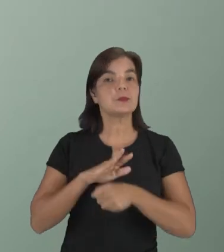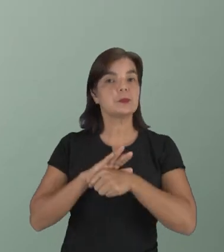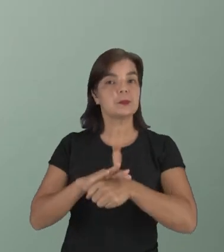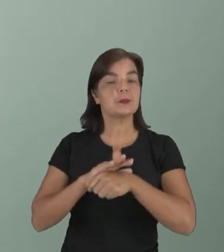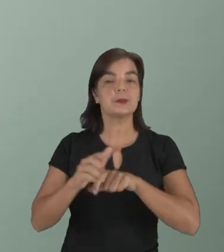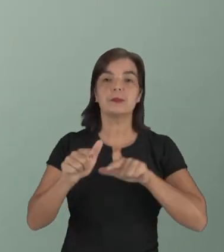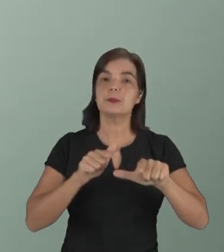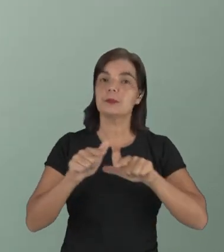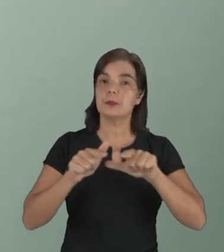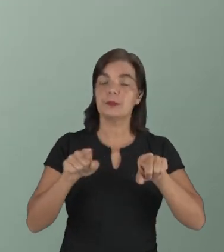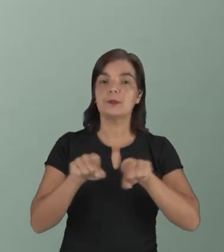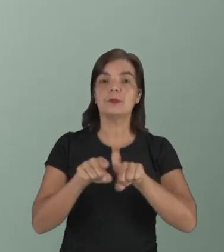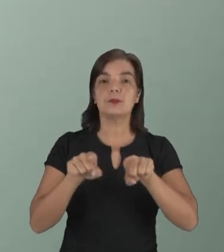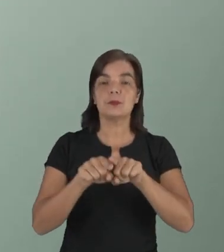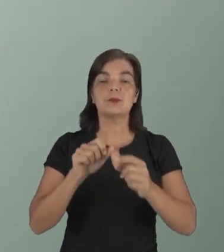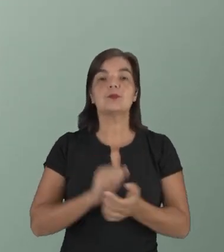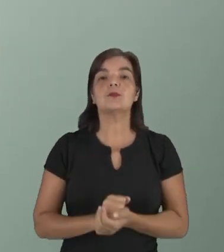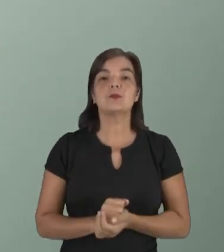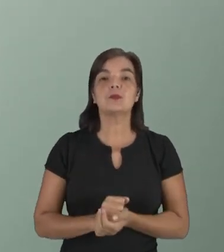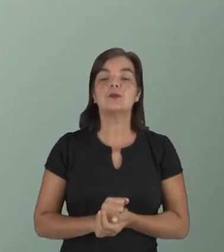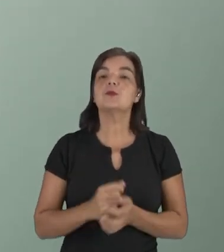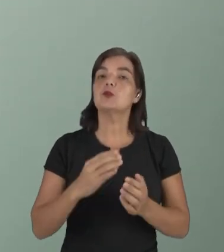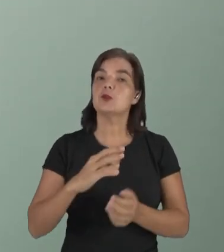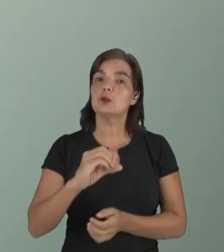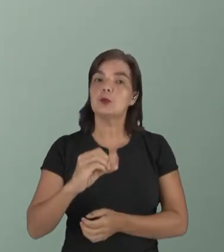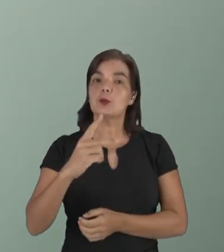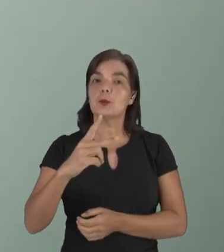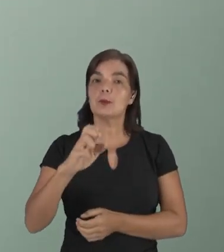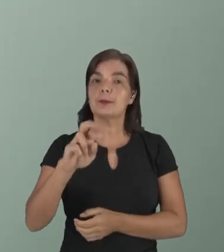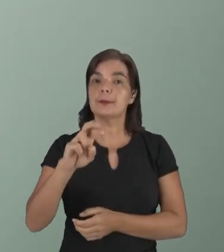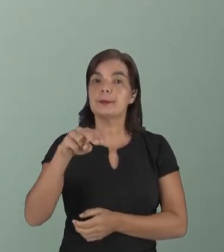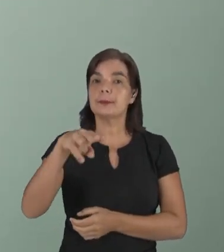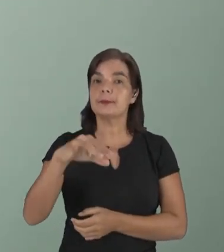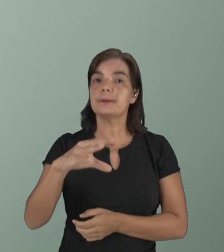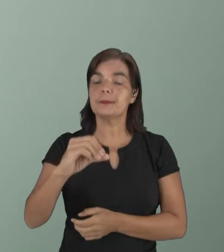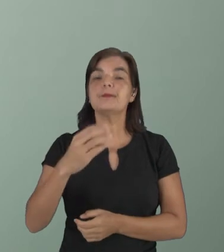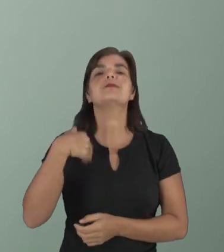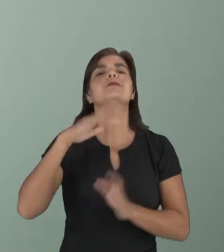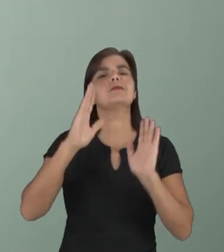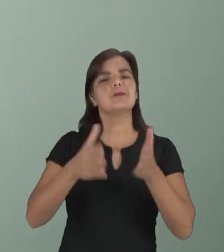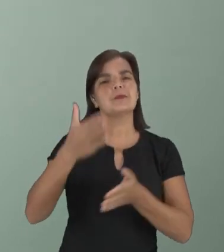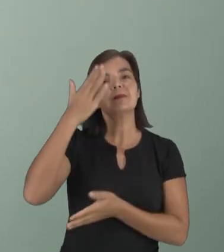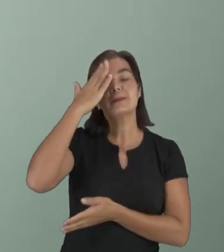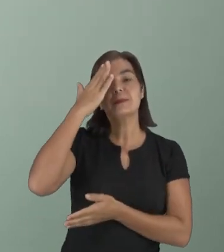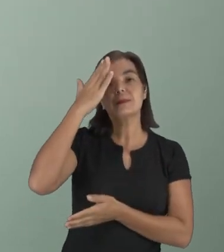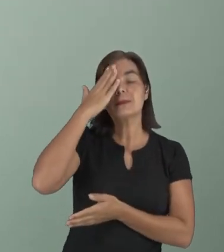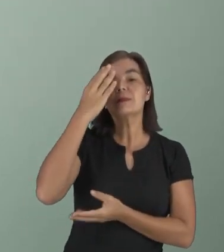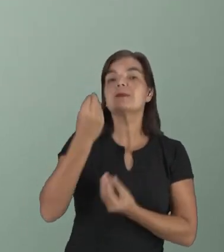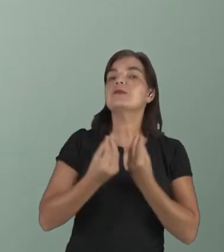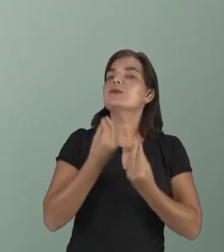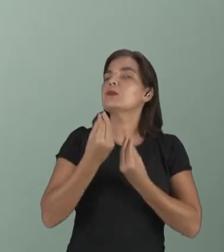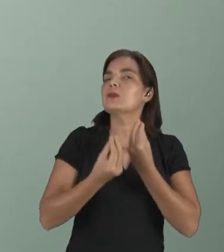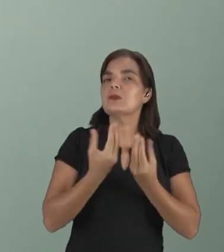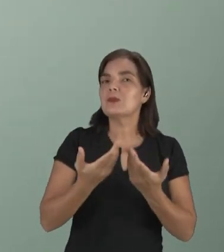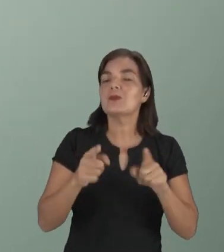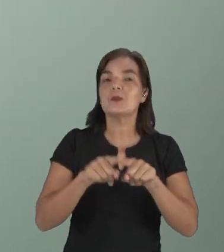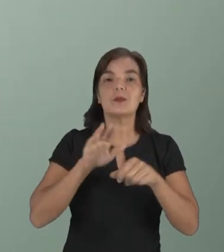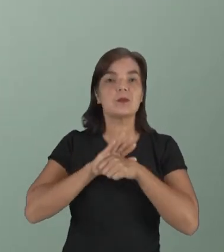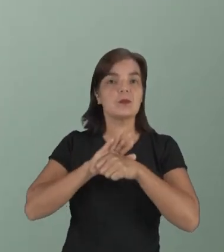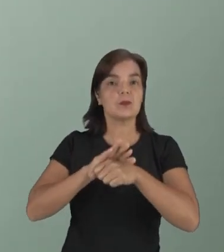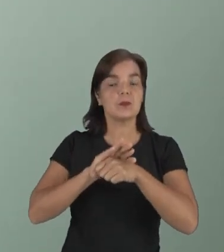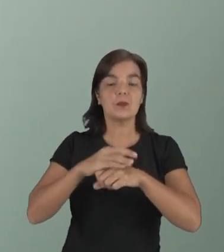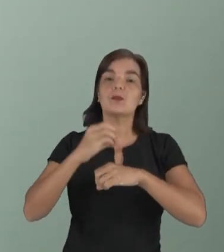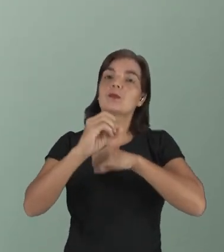colaborando com o trabalho de Copérnico, ou seja, já se entendia como que funcionava e o posicionamento, a distribuição